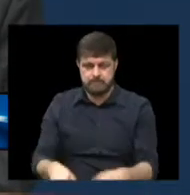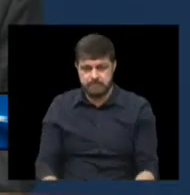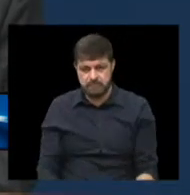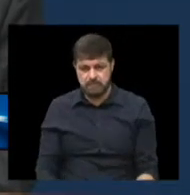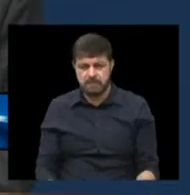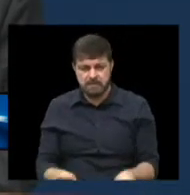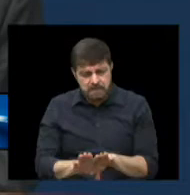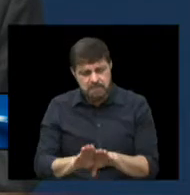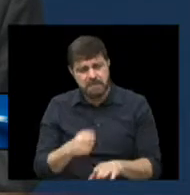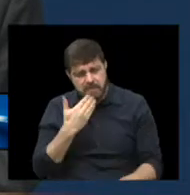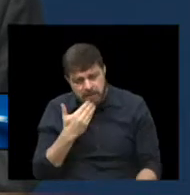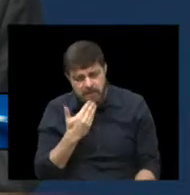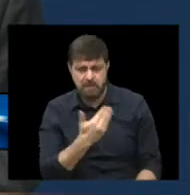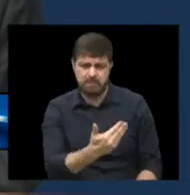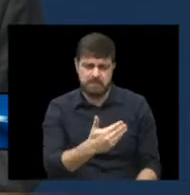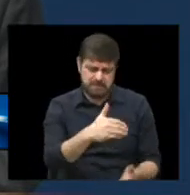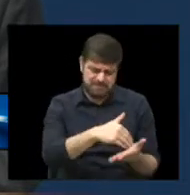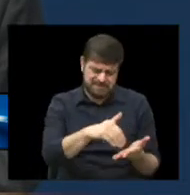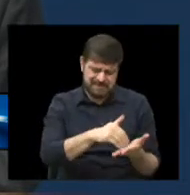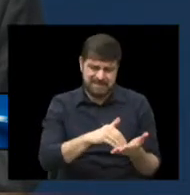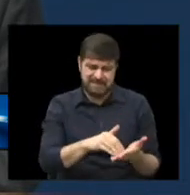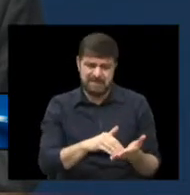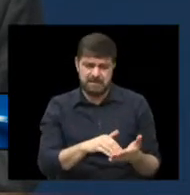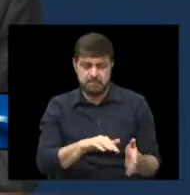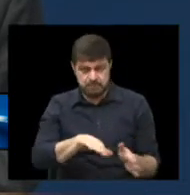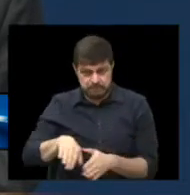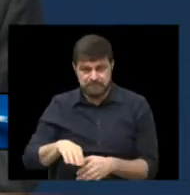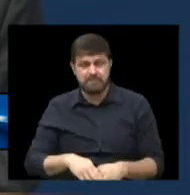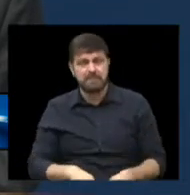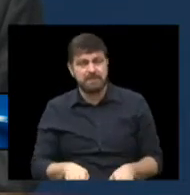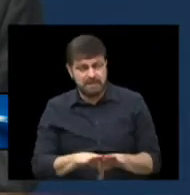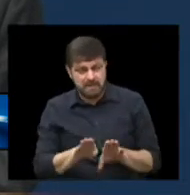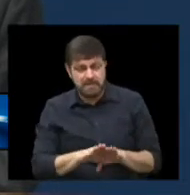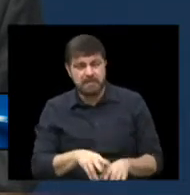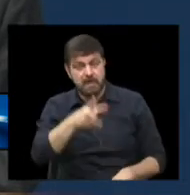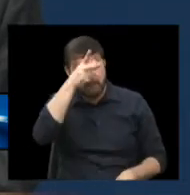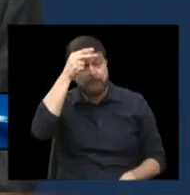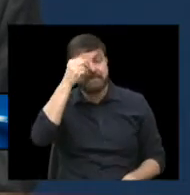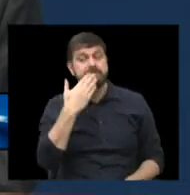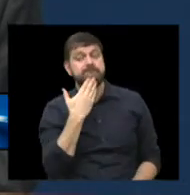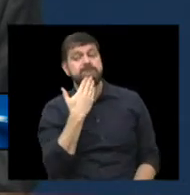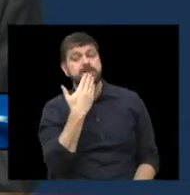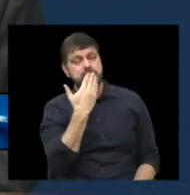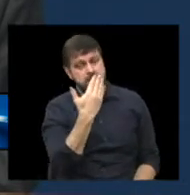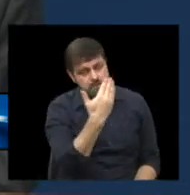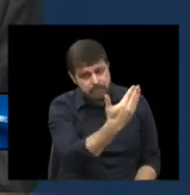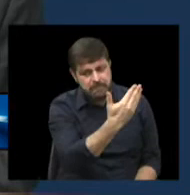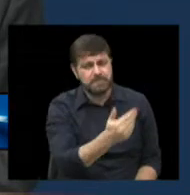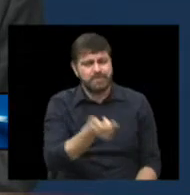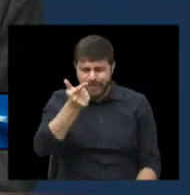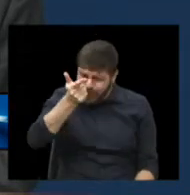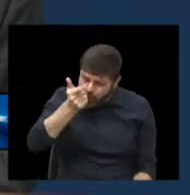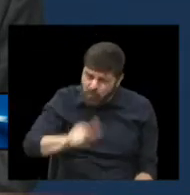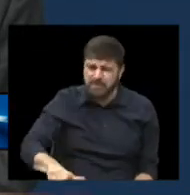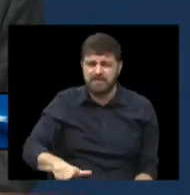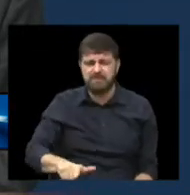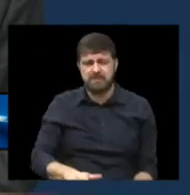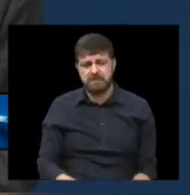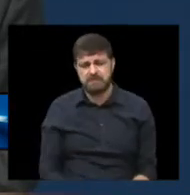também solicitei ao prefeito, e aí eu peço mais uma vez, né,